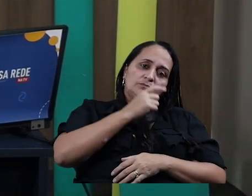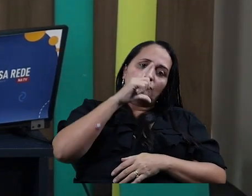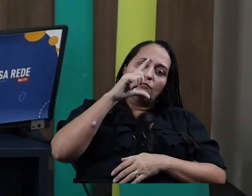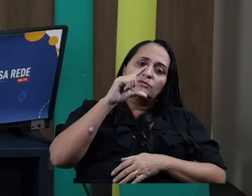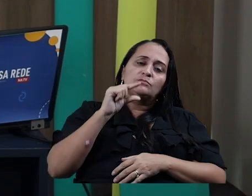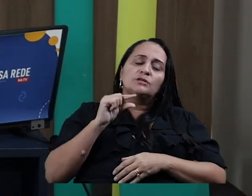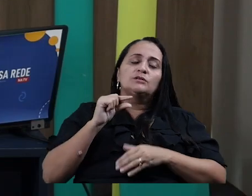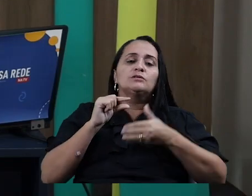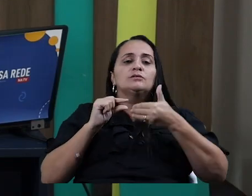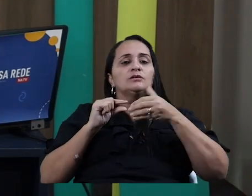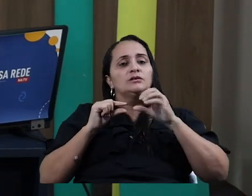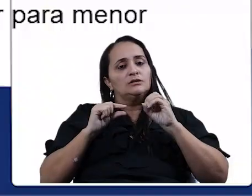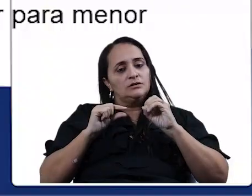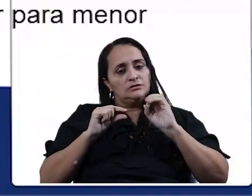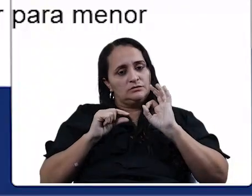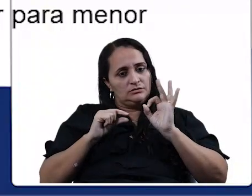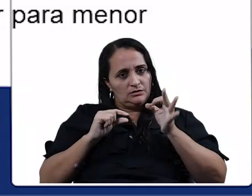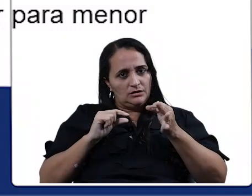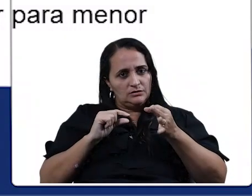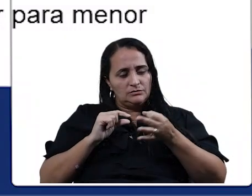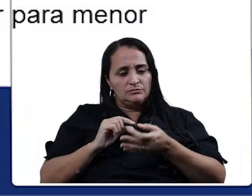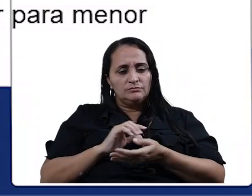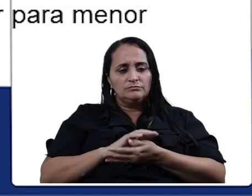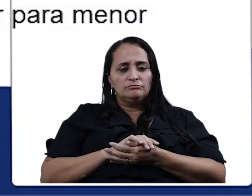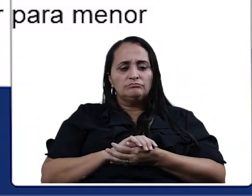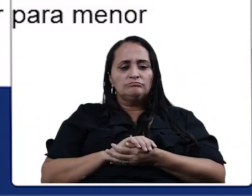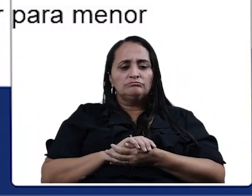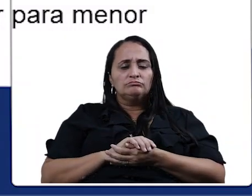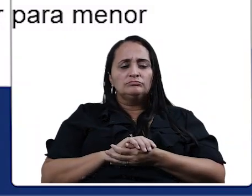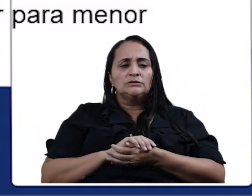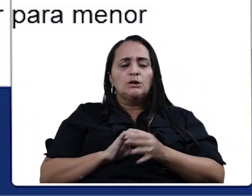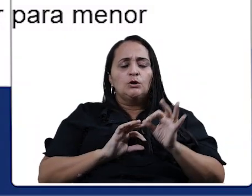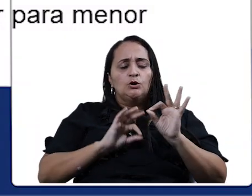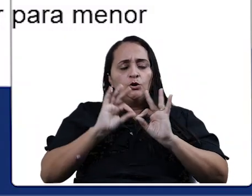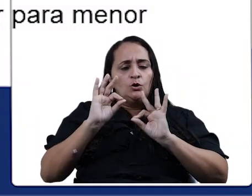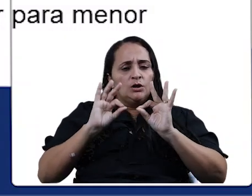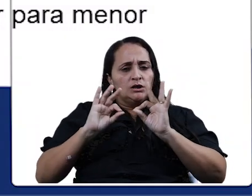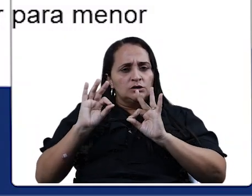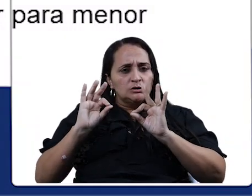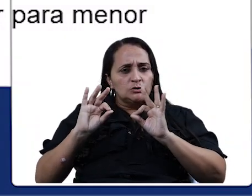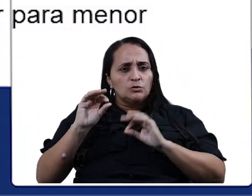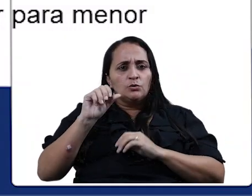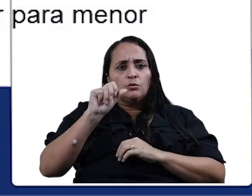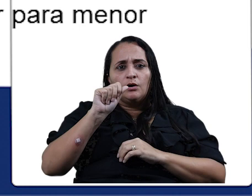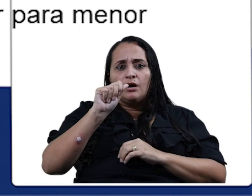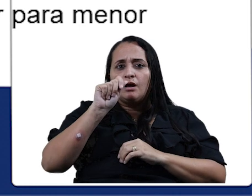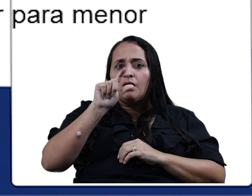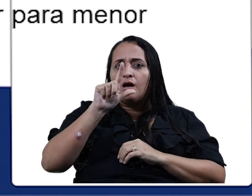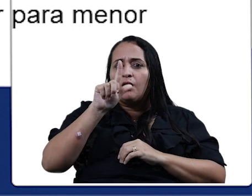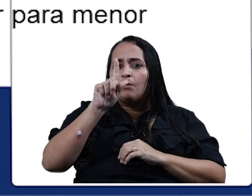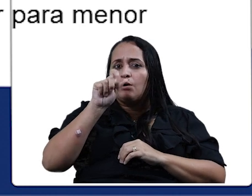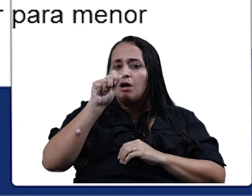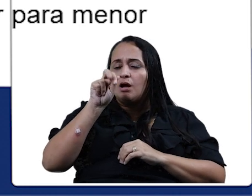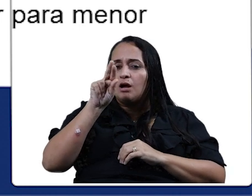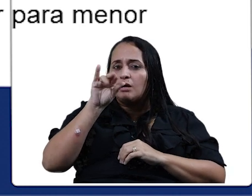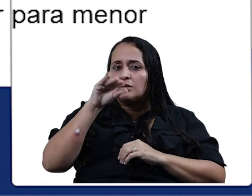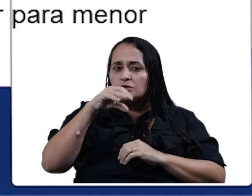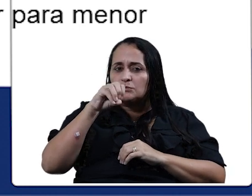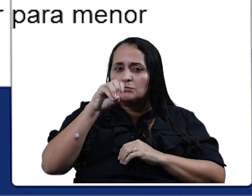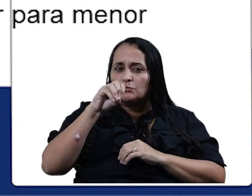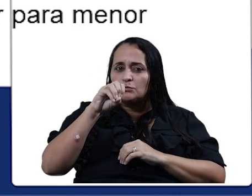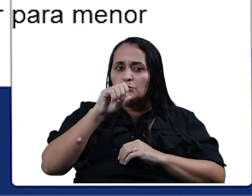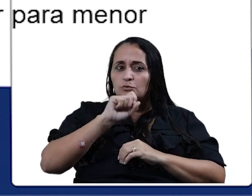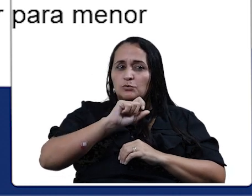que 10, certo? E estabeleceu organizar os algarismos em posições de maior